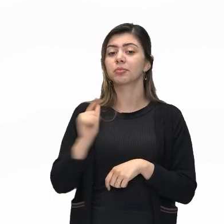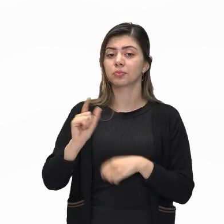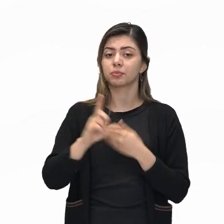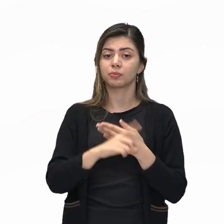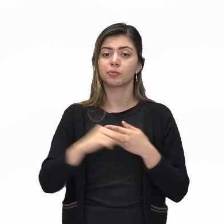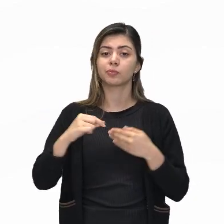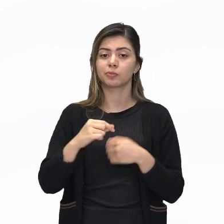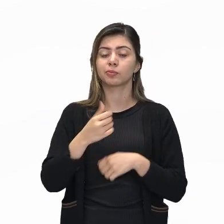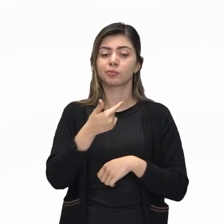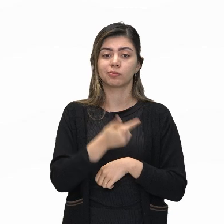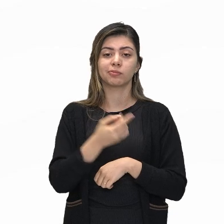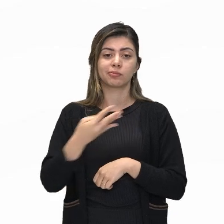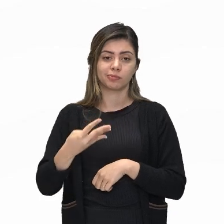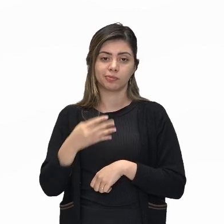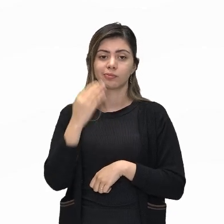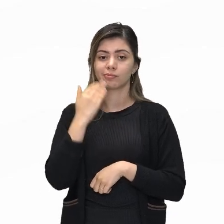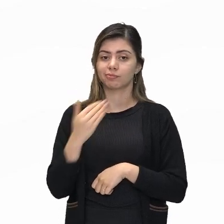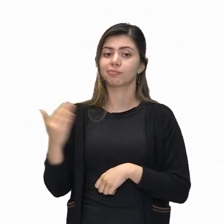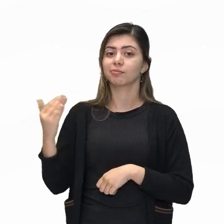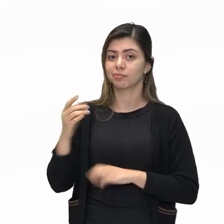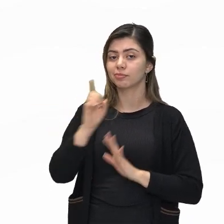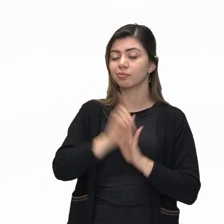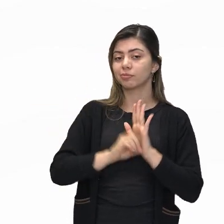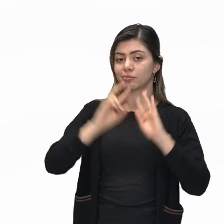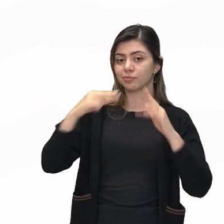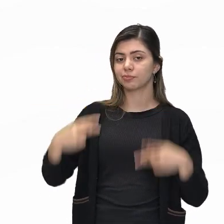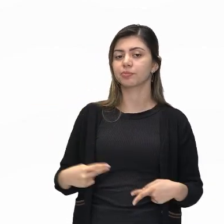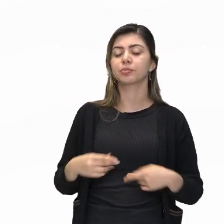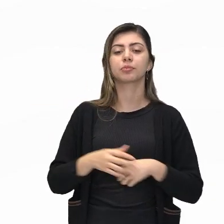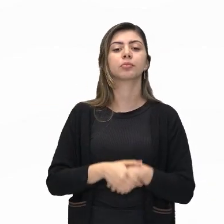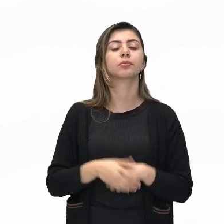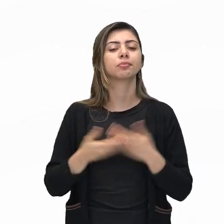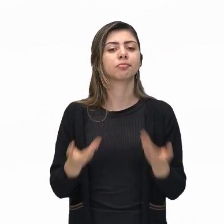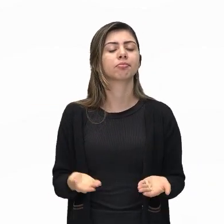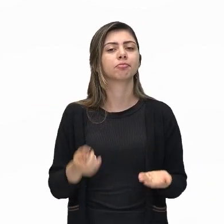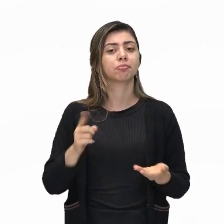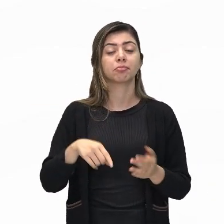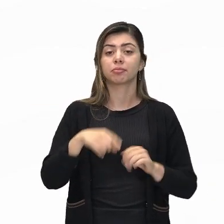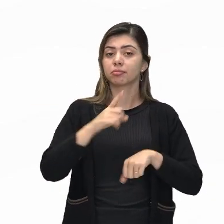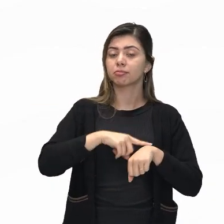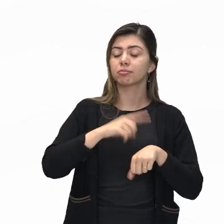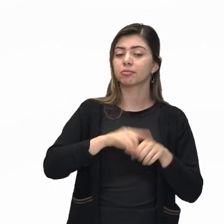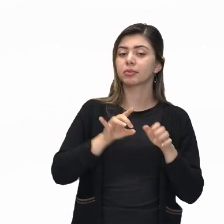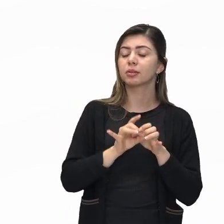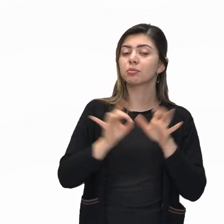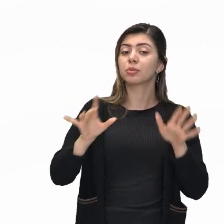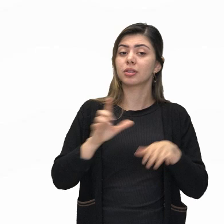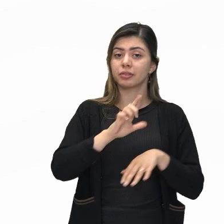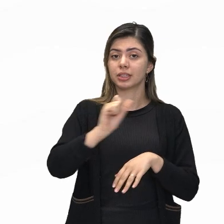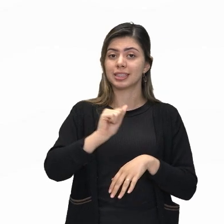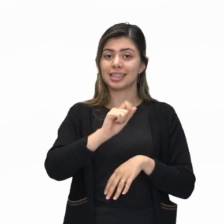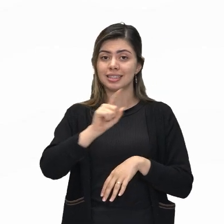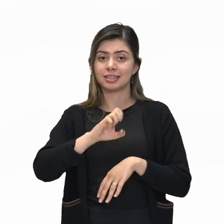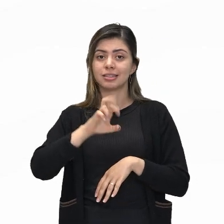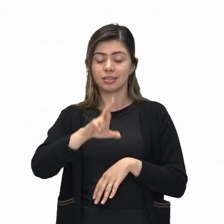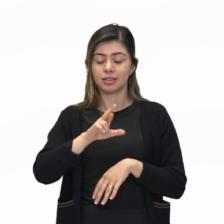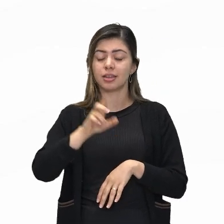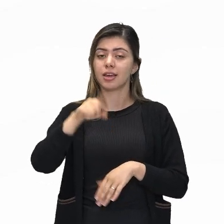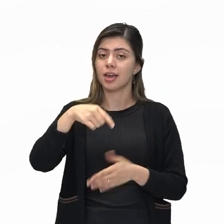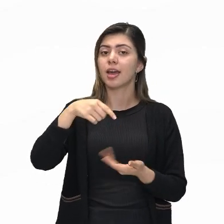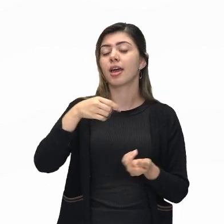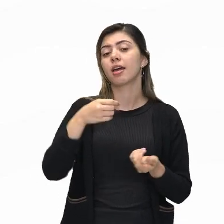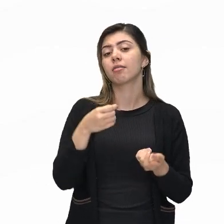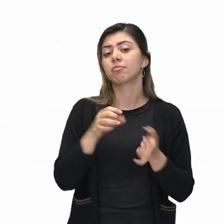artigo 24º. Então, o lazer ele é para ser, né, olhado com